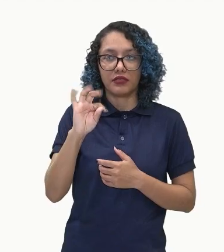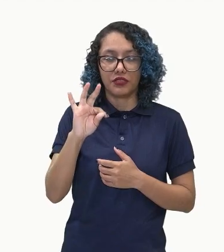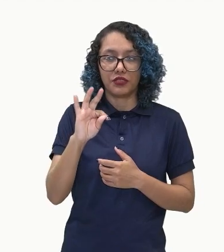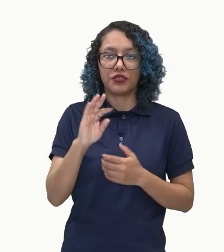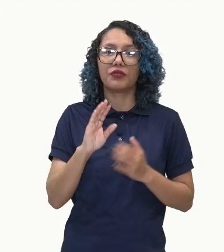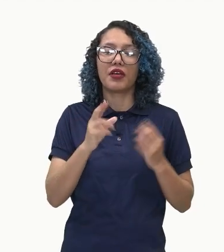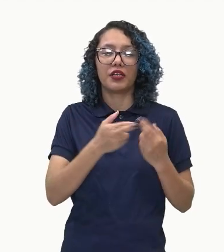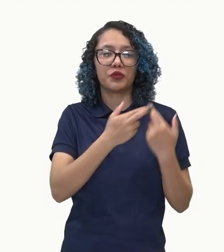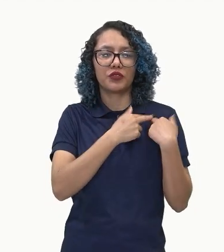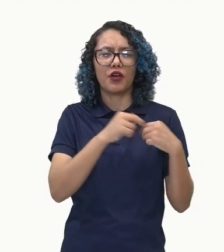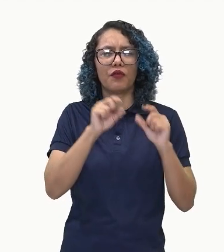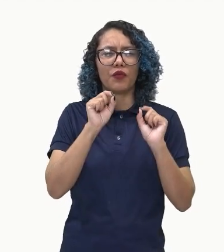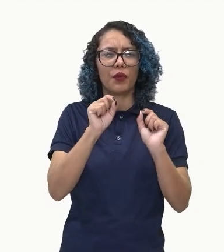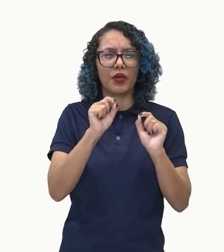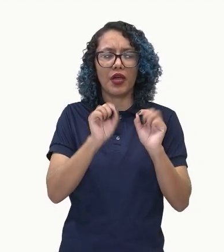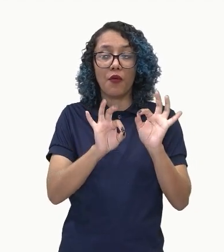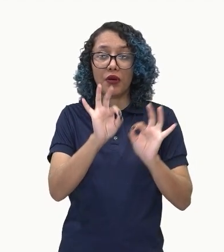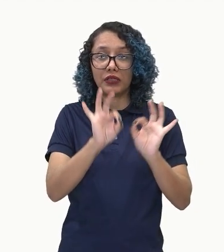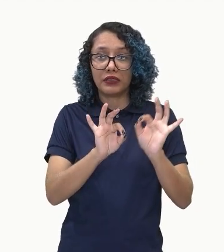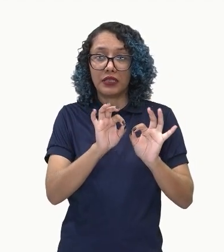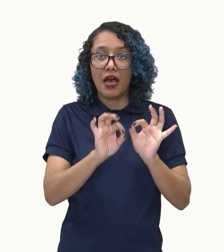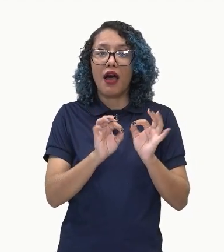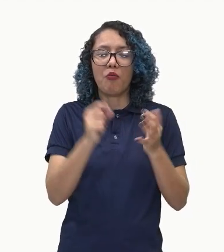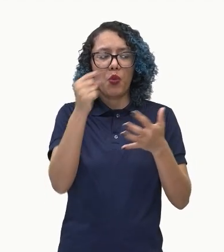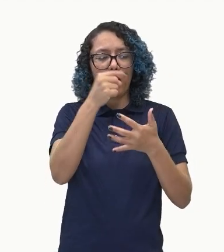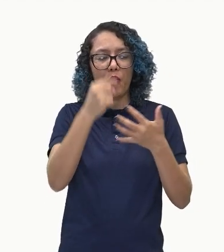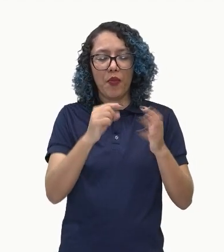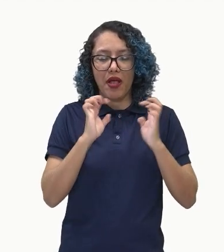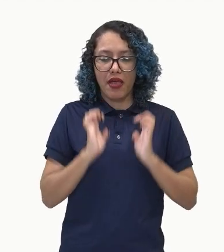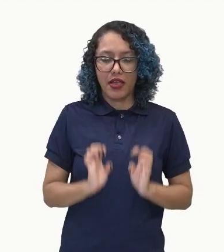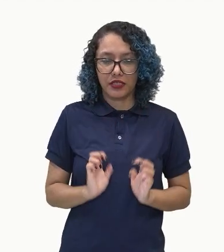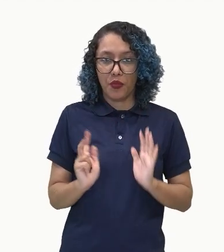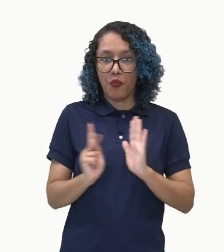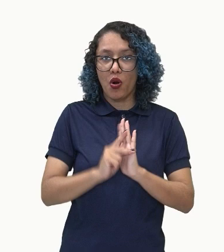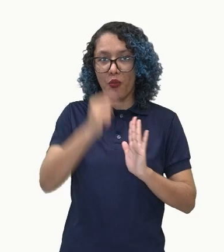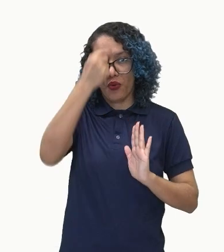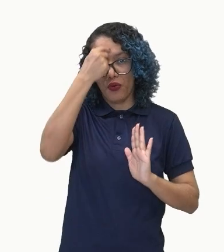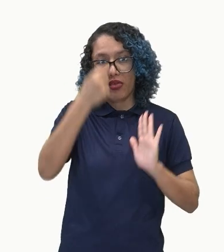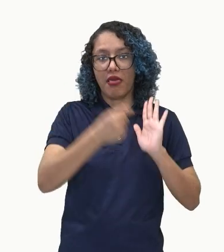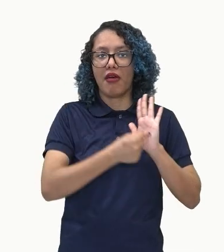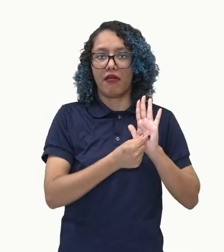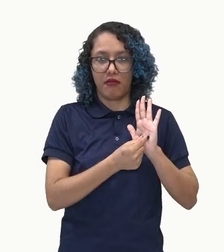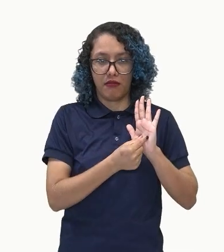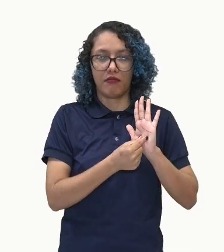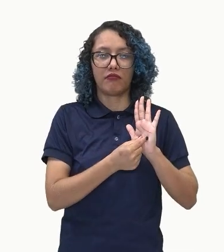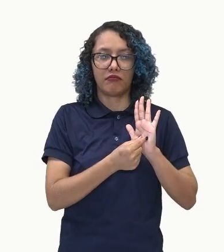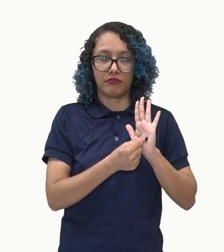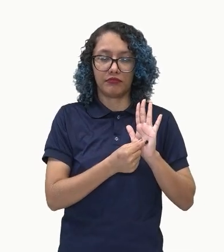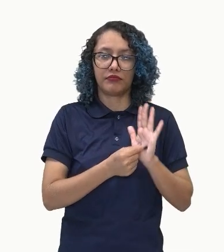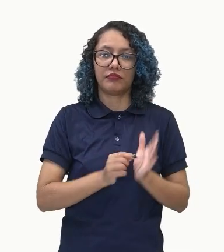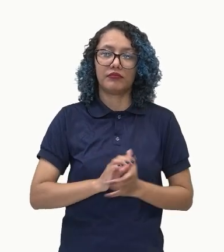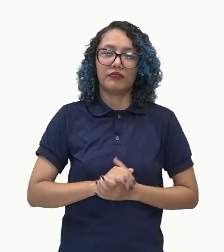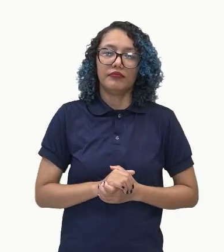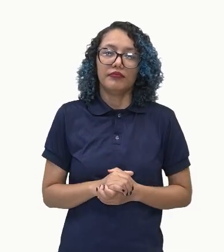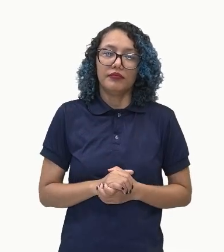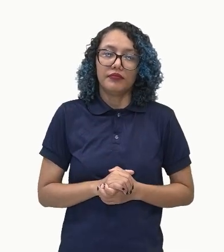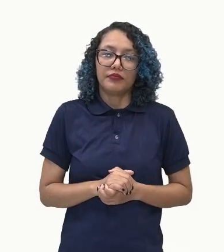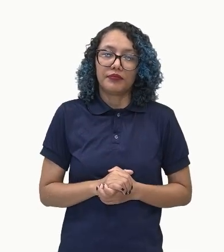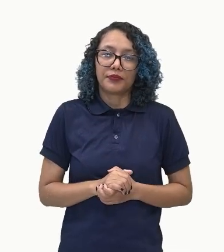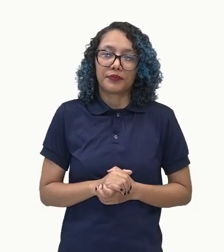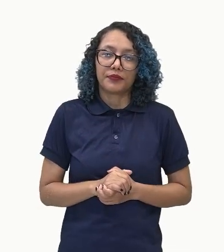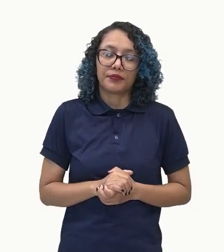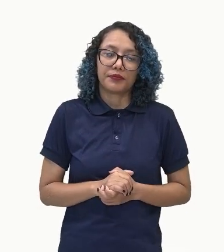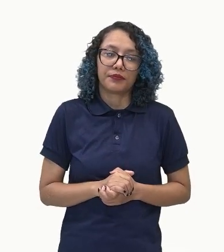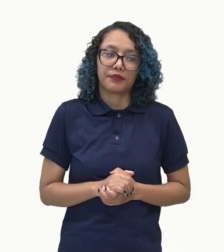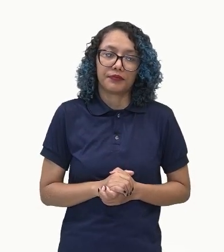questões éticas dentro da inteligência artificial. Então, AI ethicist, this person is important.